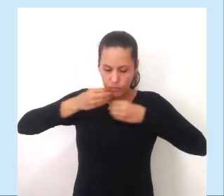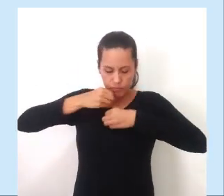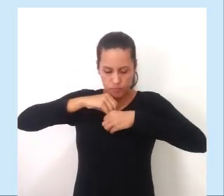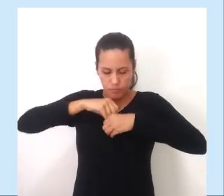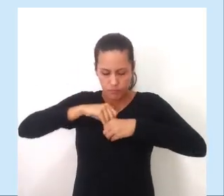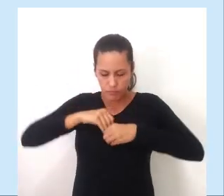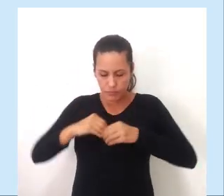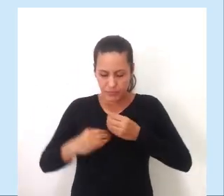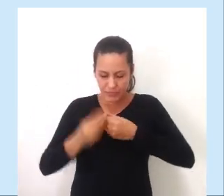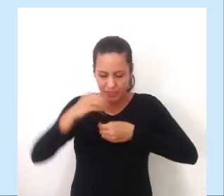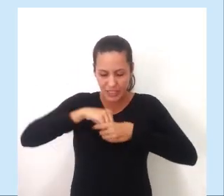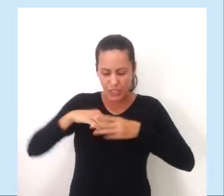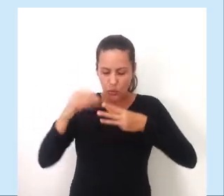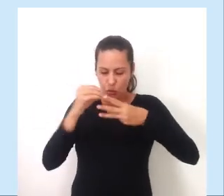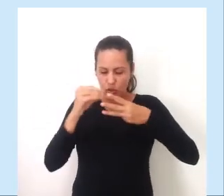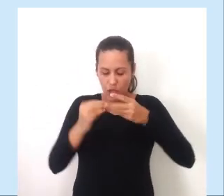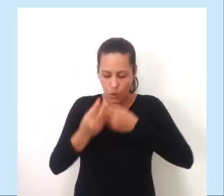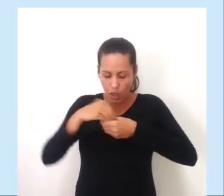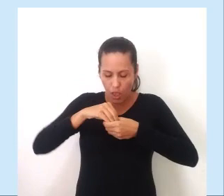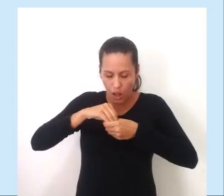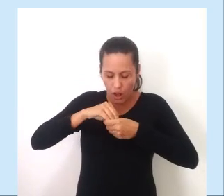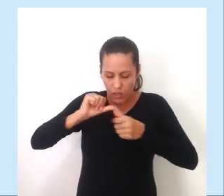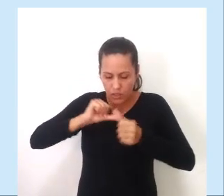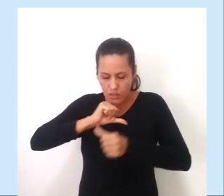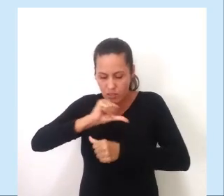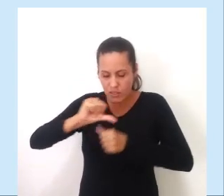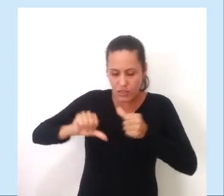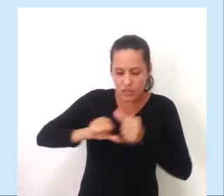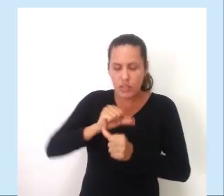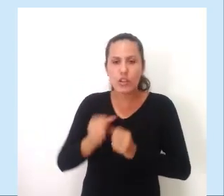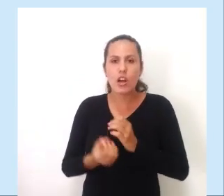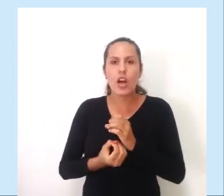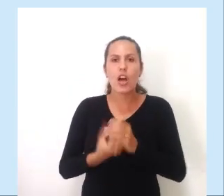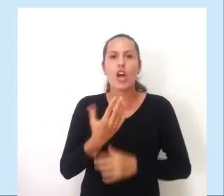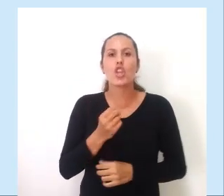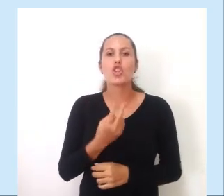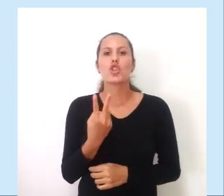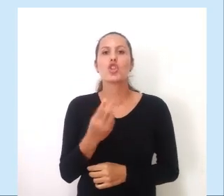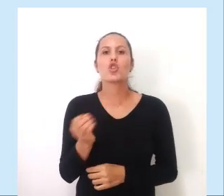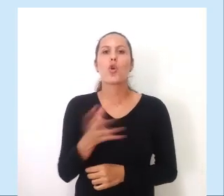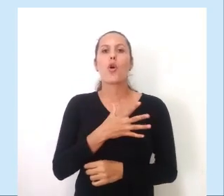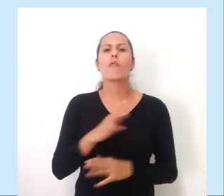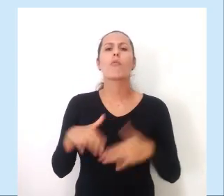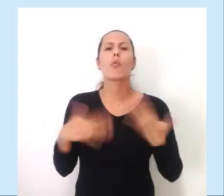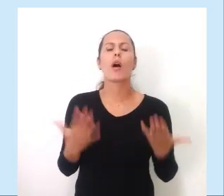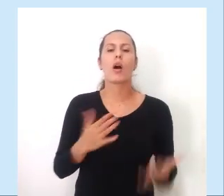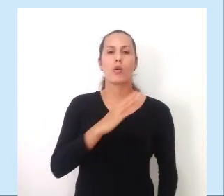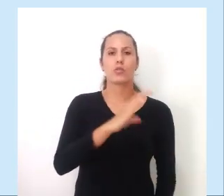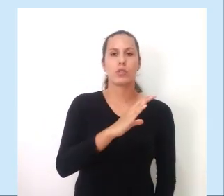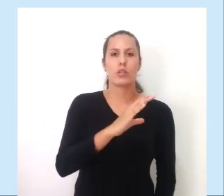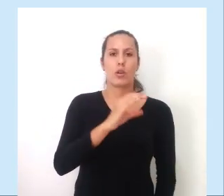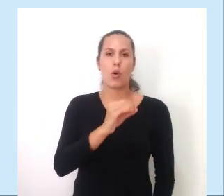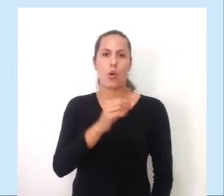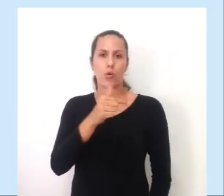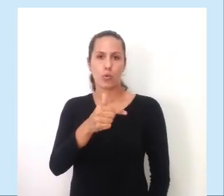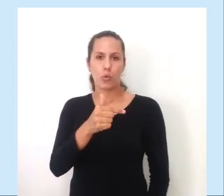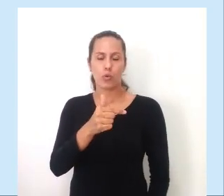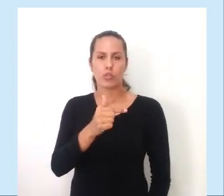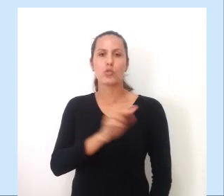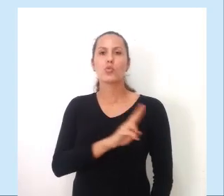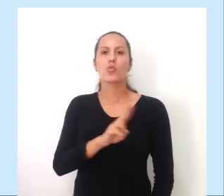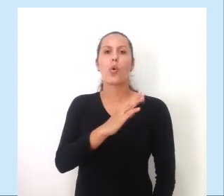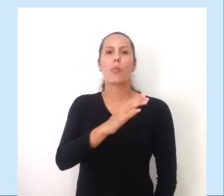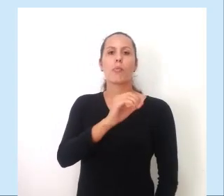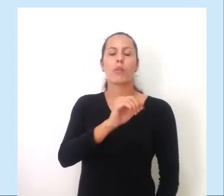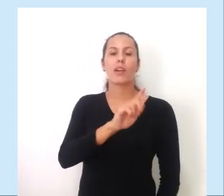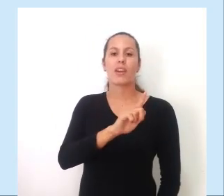se transformam em novos produtos. Quais seriam? Gás carbônico, mas não fica